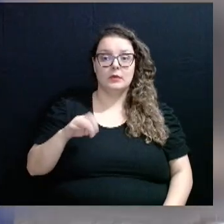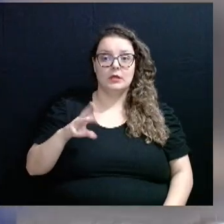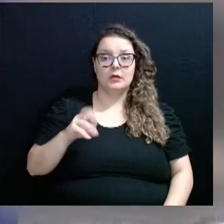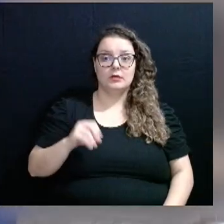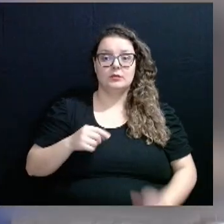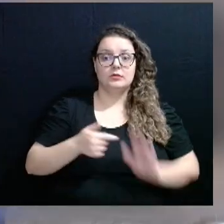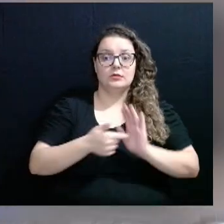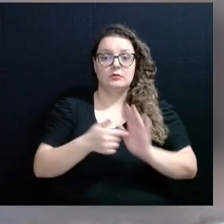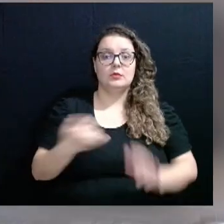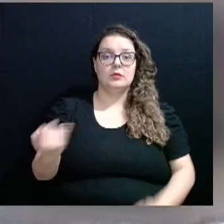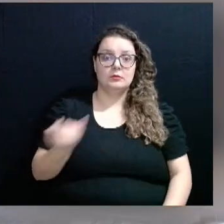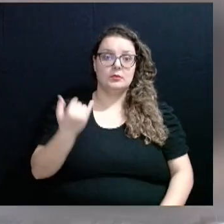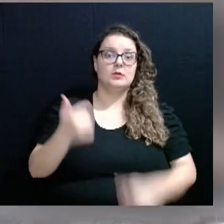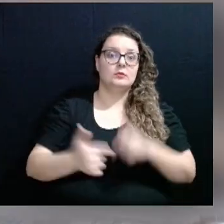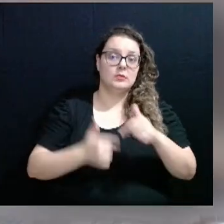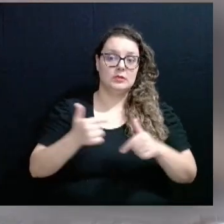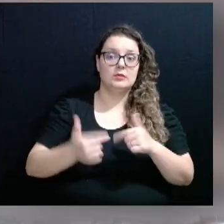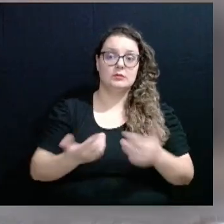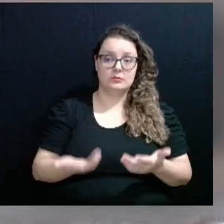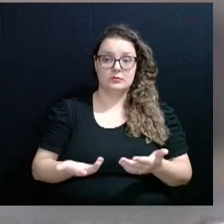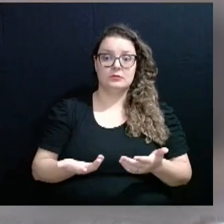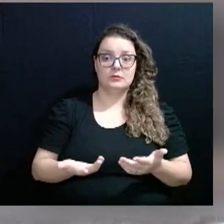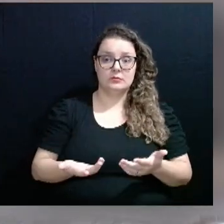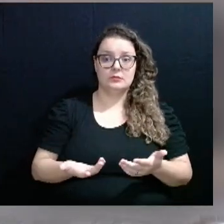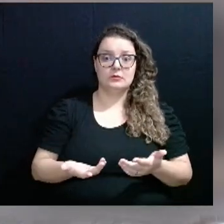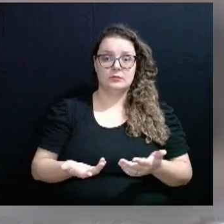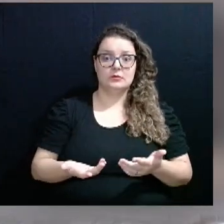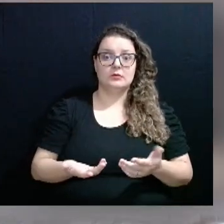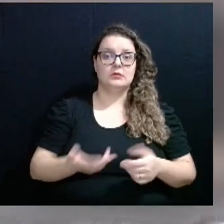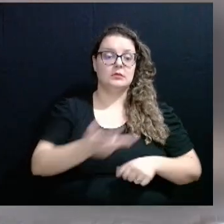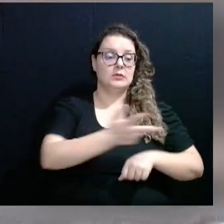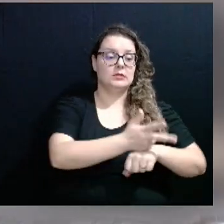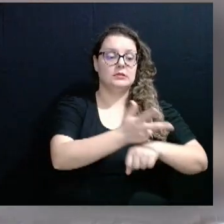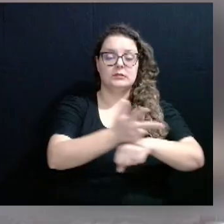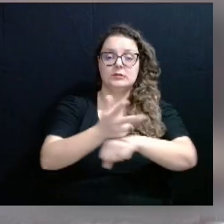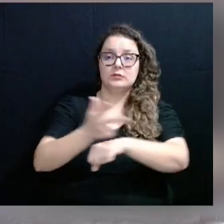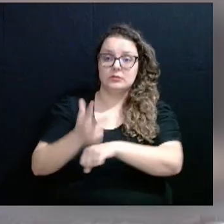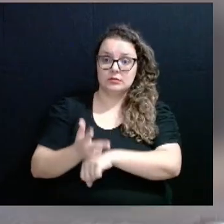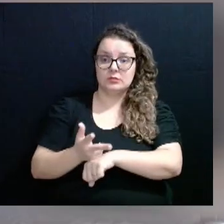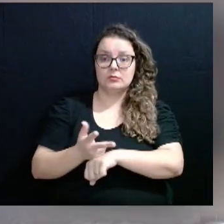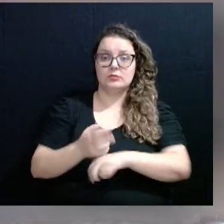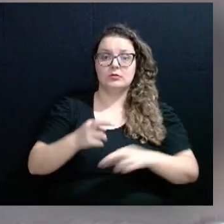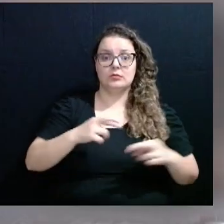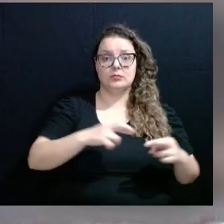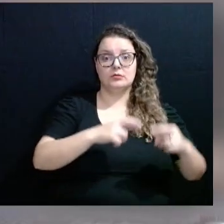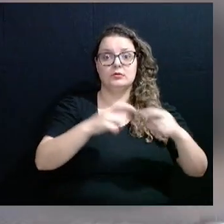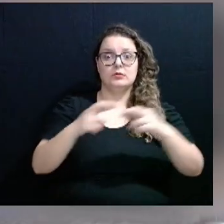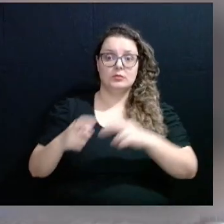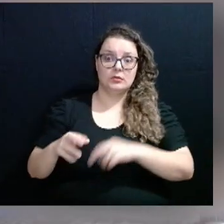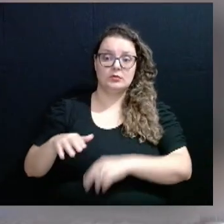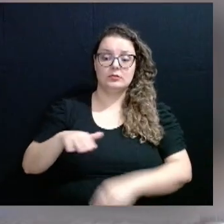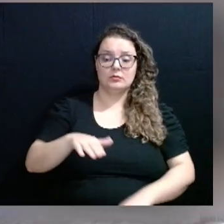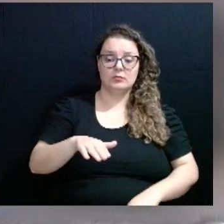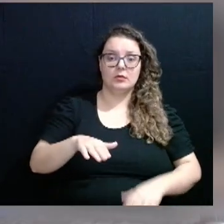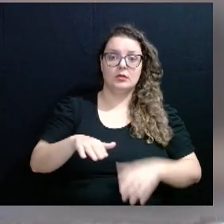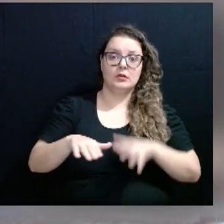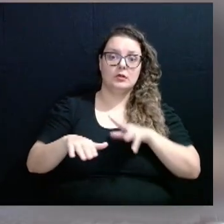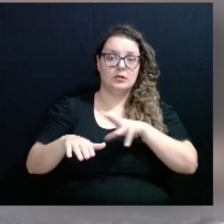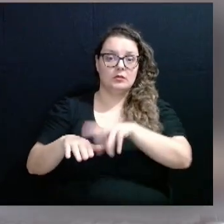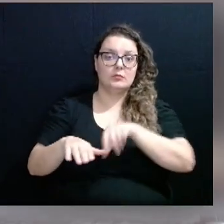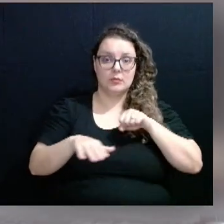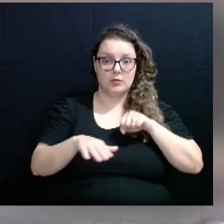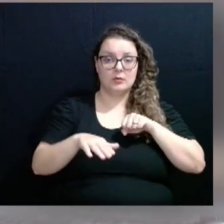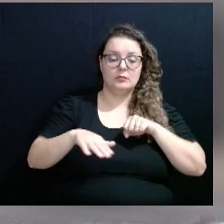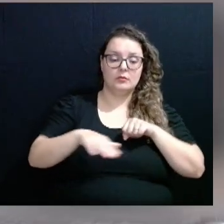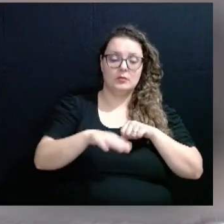trabalho, né? Através das câmeras, através do rastreamento de um carro furtado que eles usaram para o roubo do shopping,